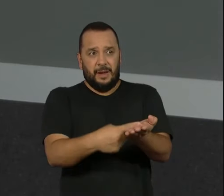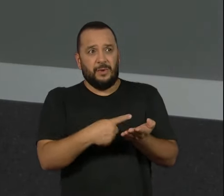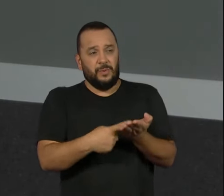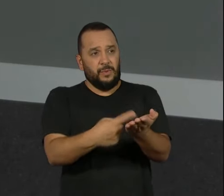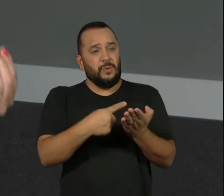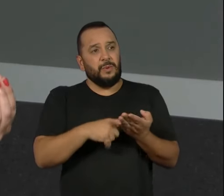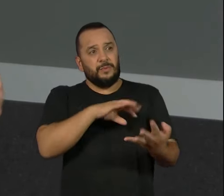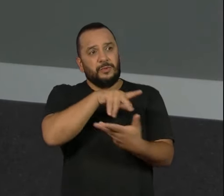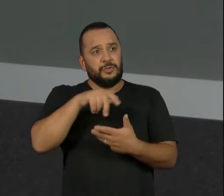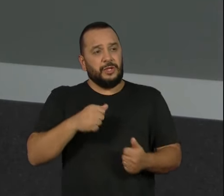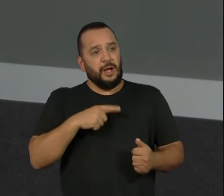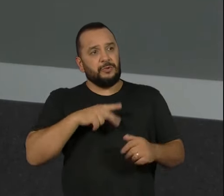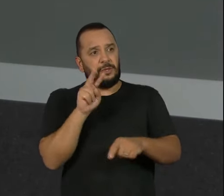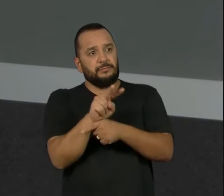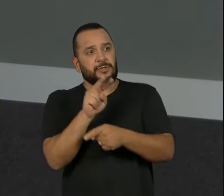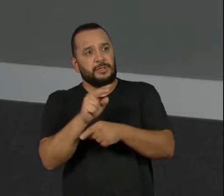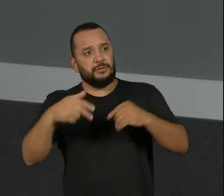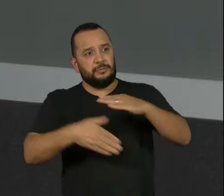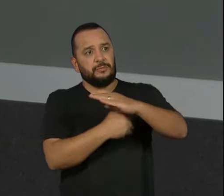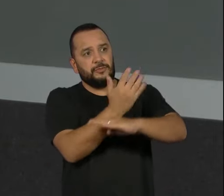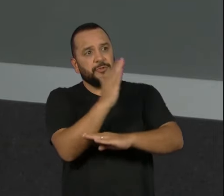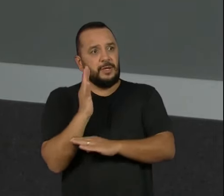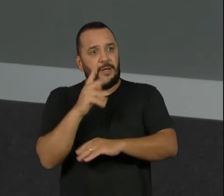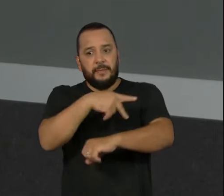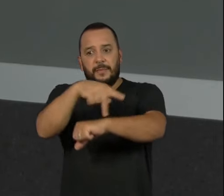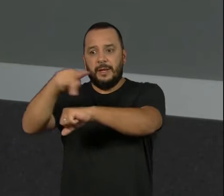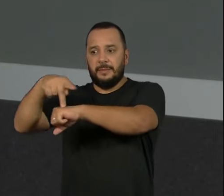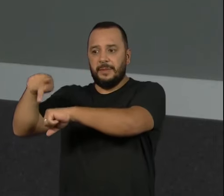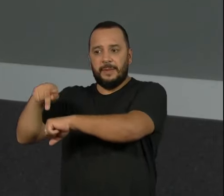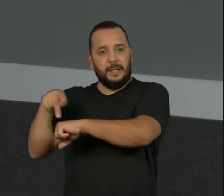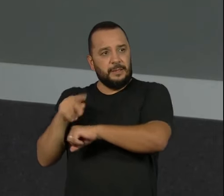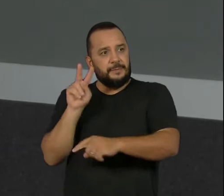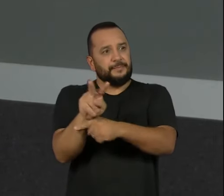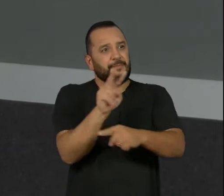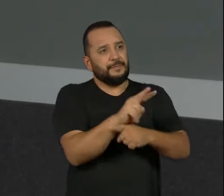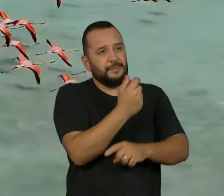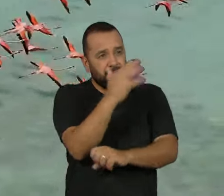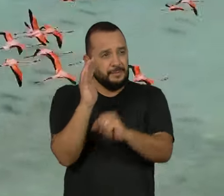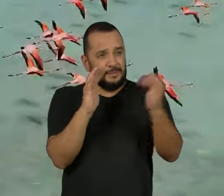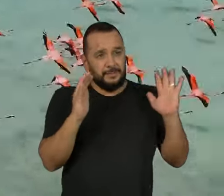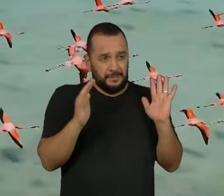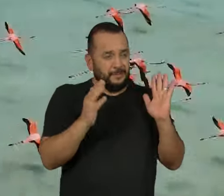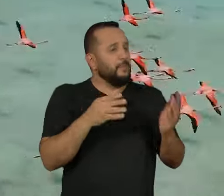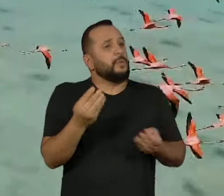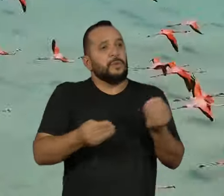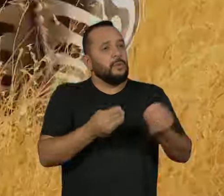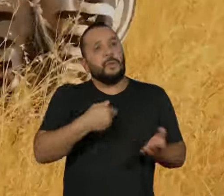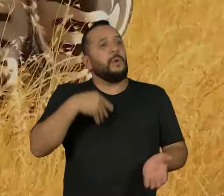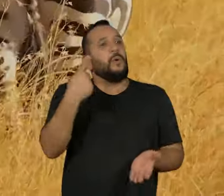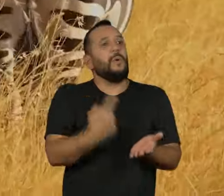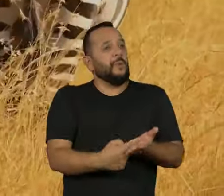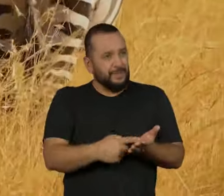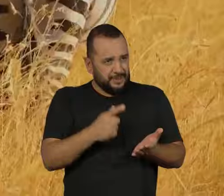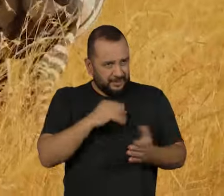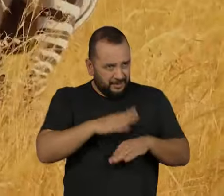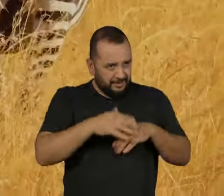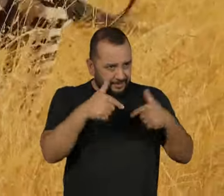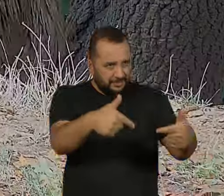para que se chegue num compromisso das nações em relação à proteção dos ecossistemas. Como é que está esse compromisso? Nesse marco